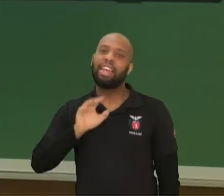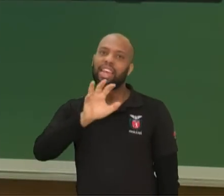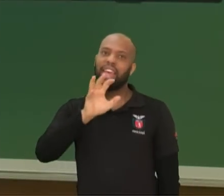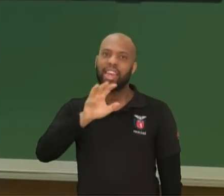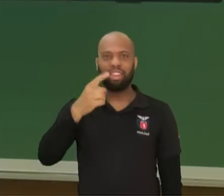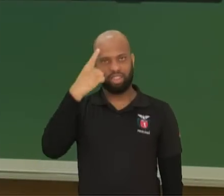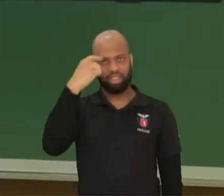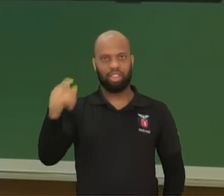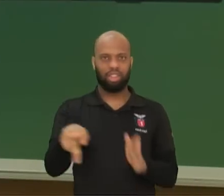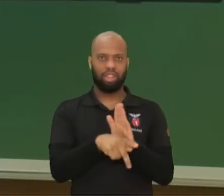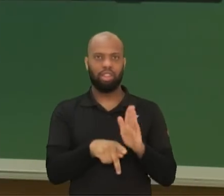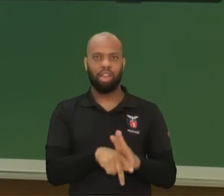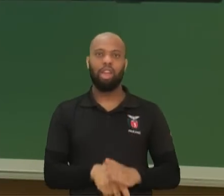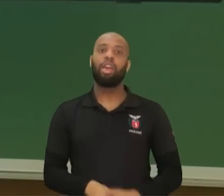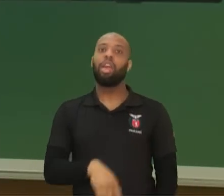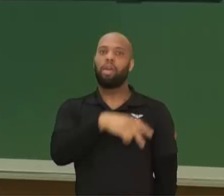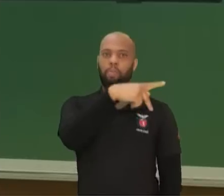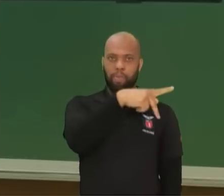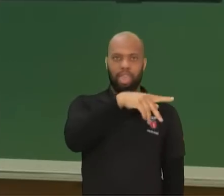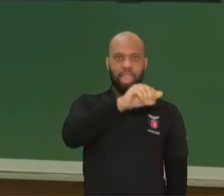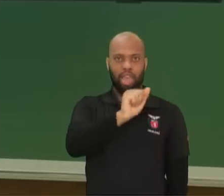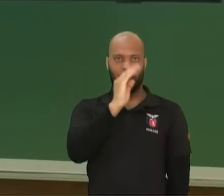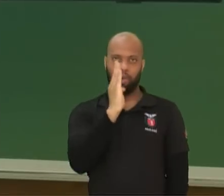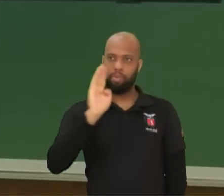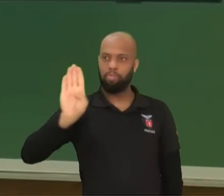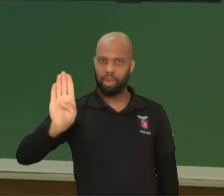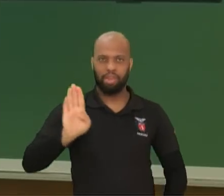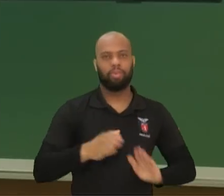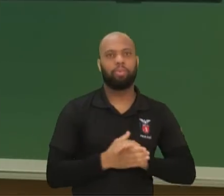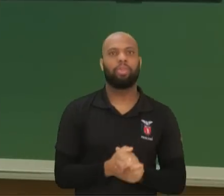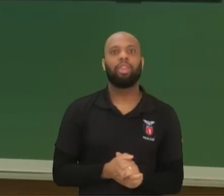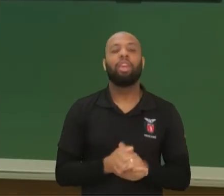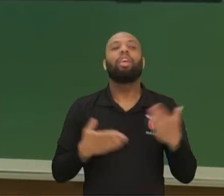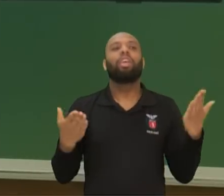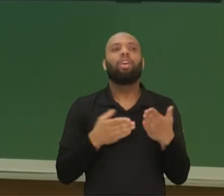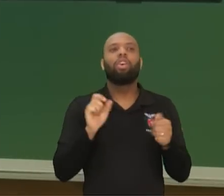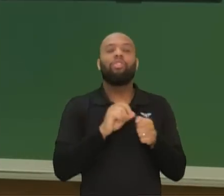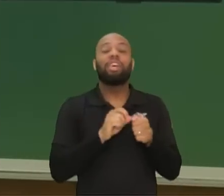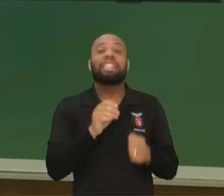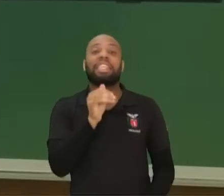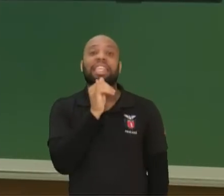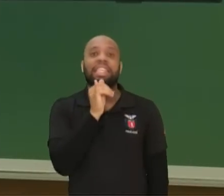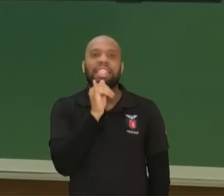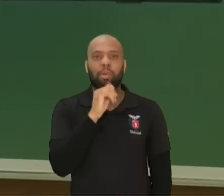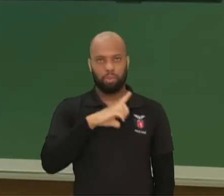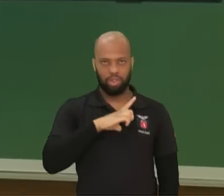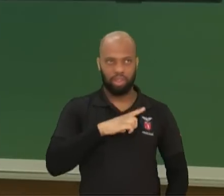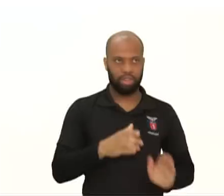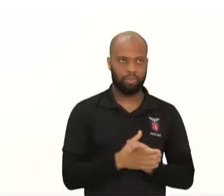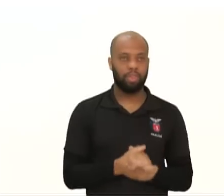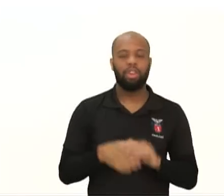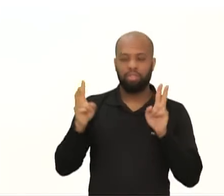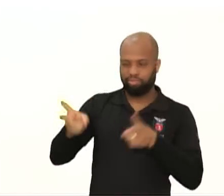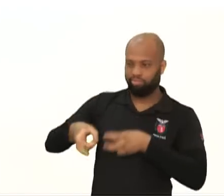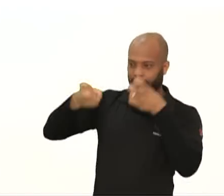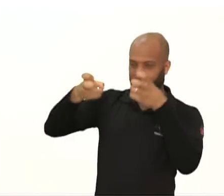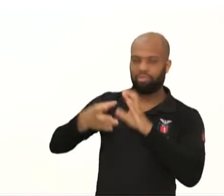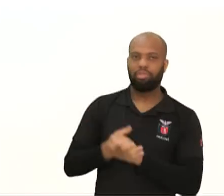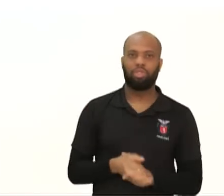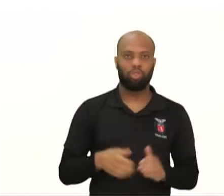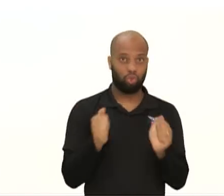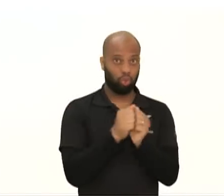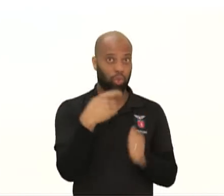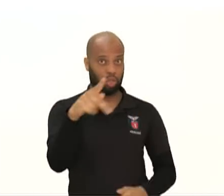da condição, tá bom? Probabilidade condicional. Então, a professora vai fazer um exemplo aqui com vocês. Observem aí